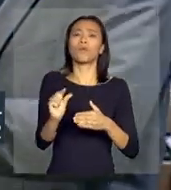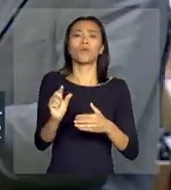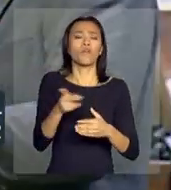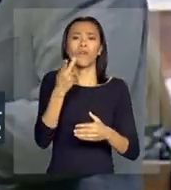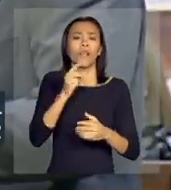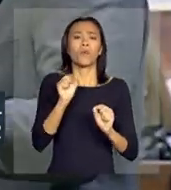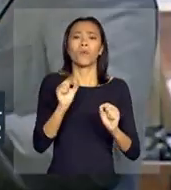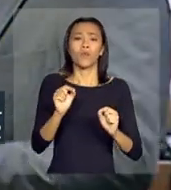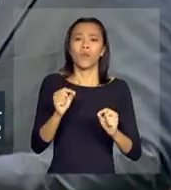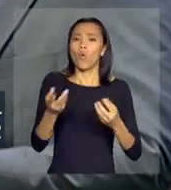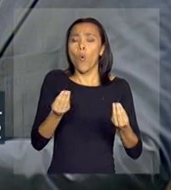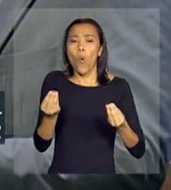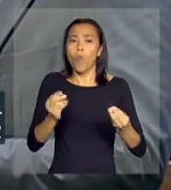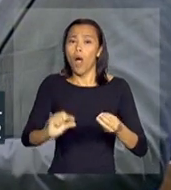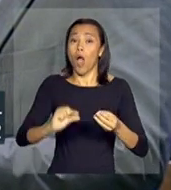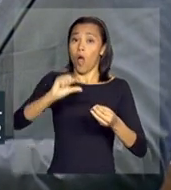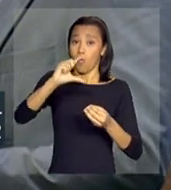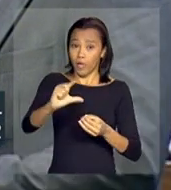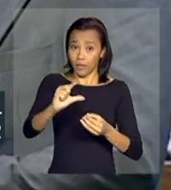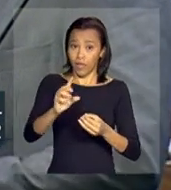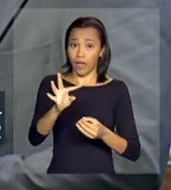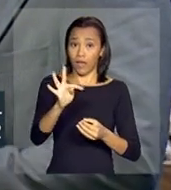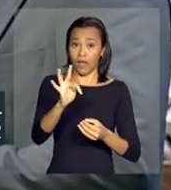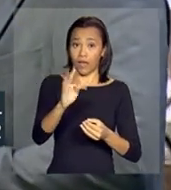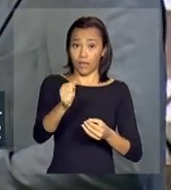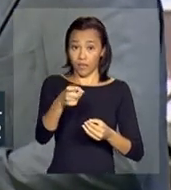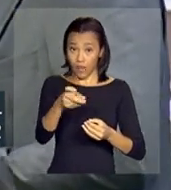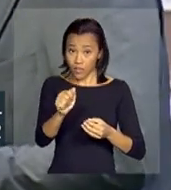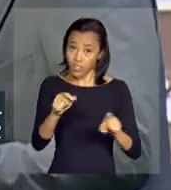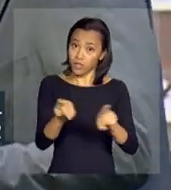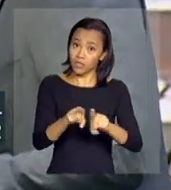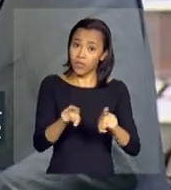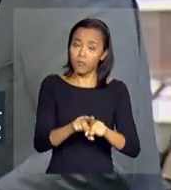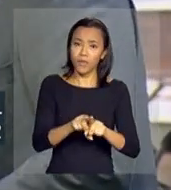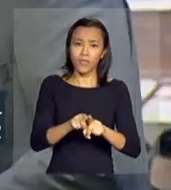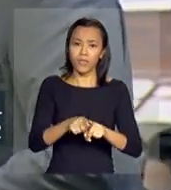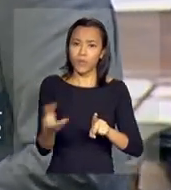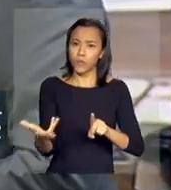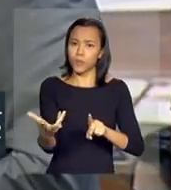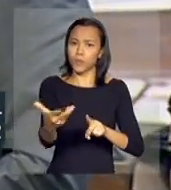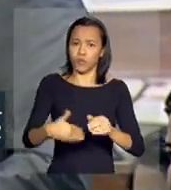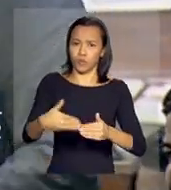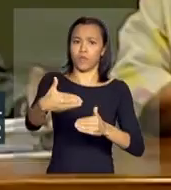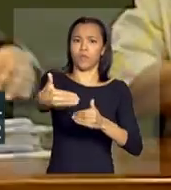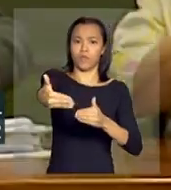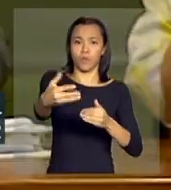sobre a expectativa de aumento da taxa de investimento esse ano e da aceleração do crescimento em si.